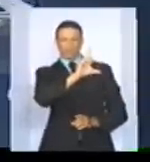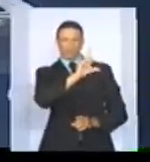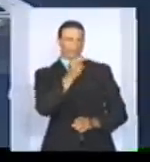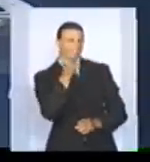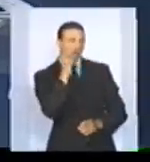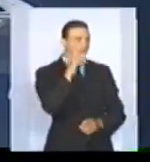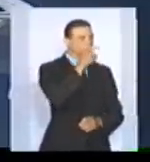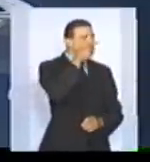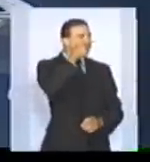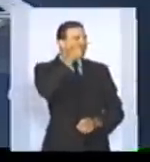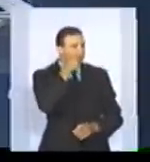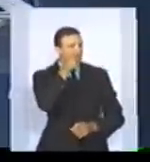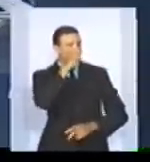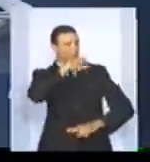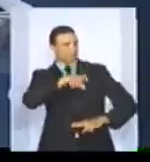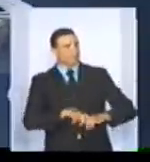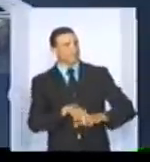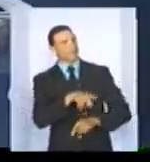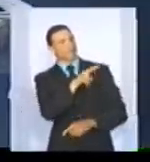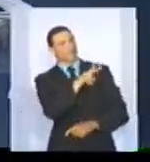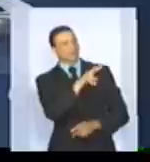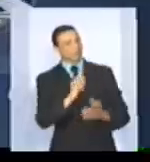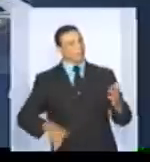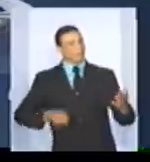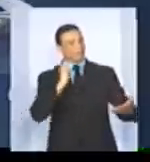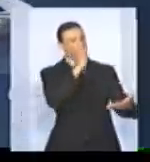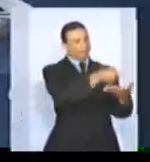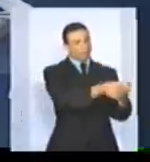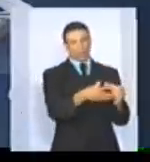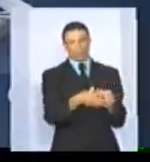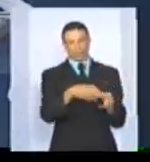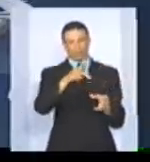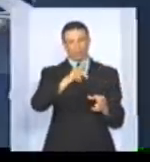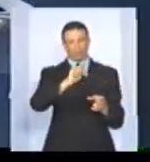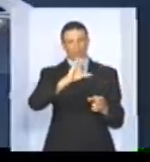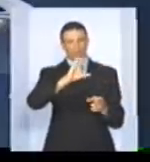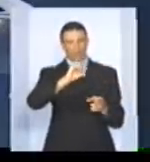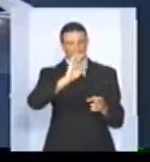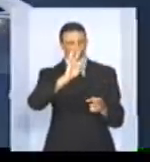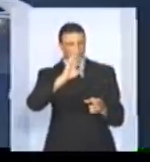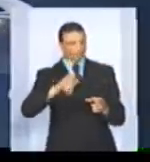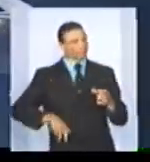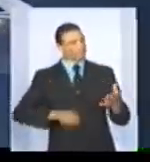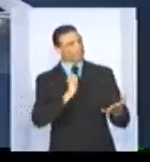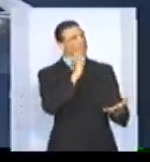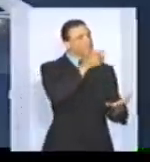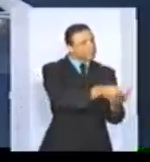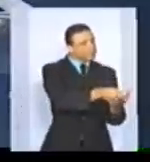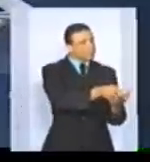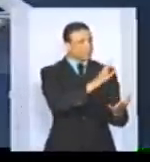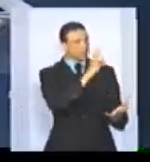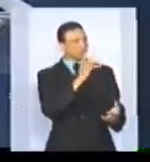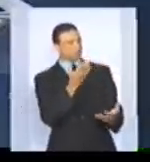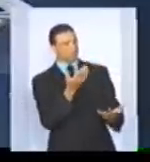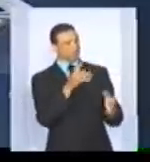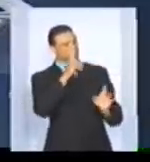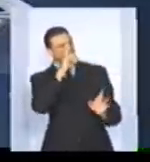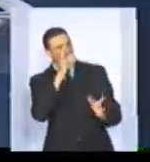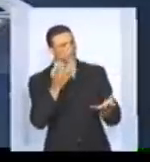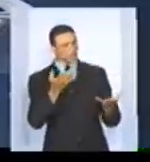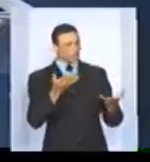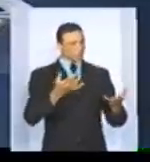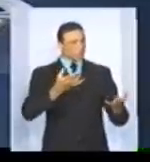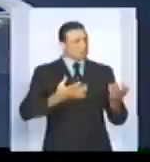determinado tipo de programa e paga em forma de um pacote por ele tem esse direito cesseado? Como admitir que o consumidor fique sem qualquer meio de defesa